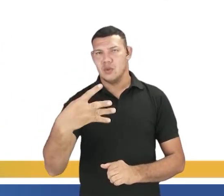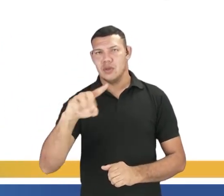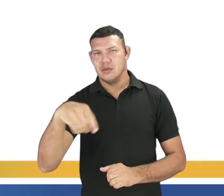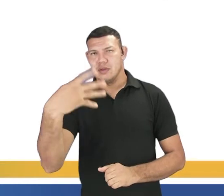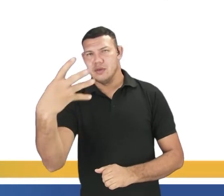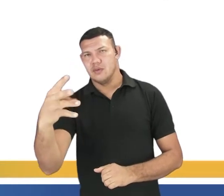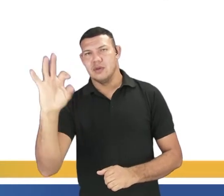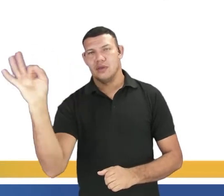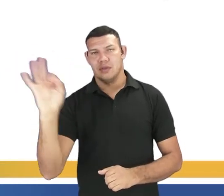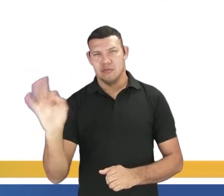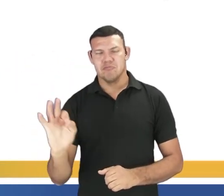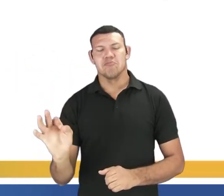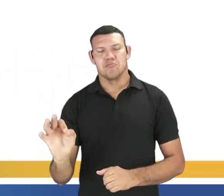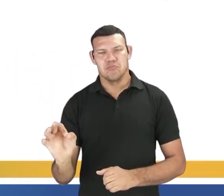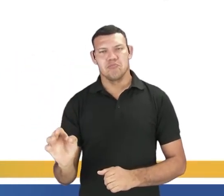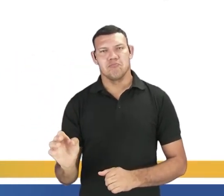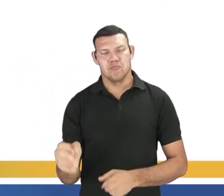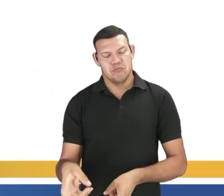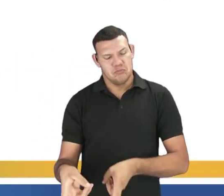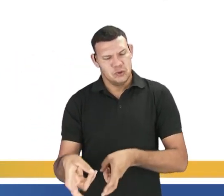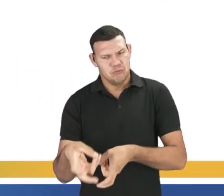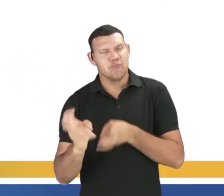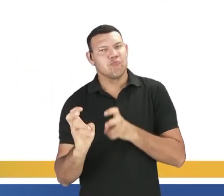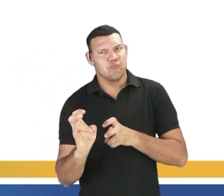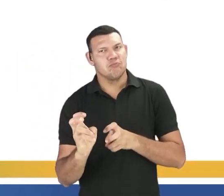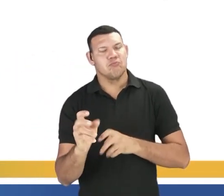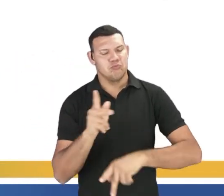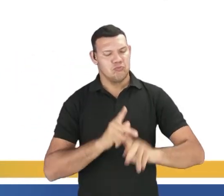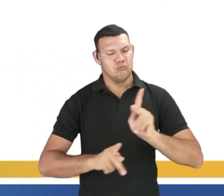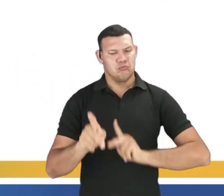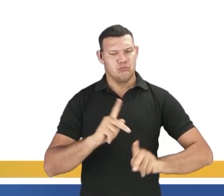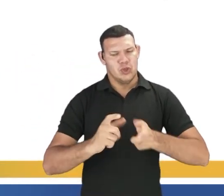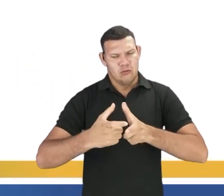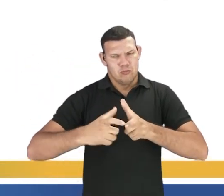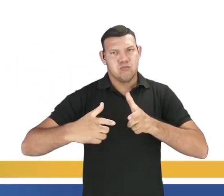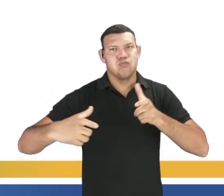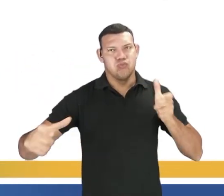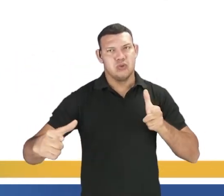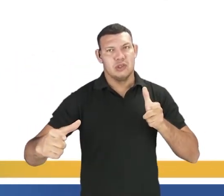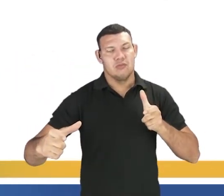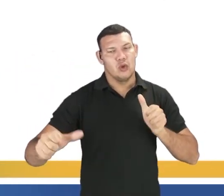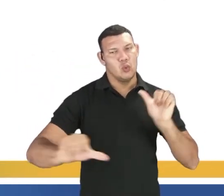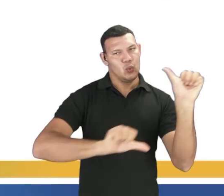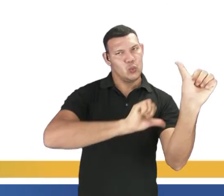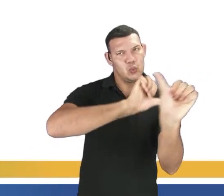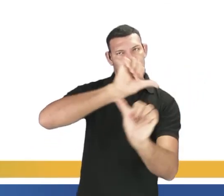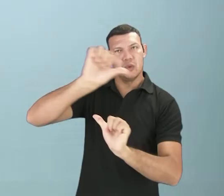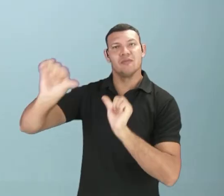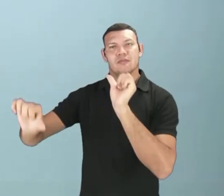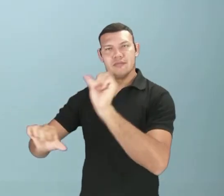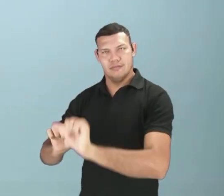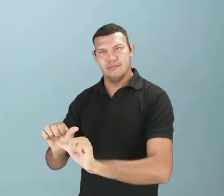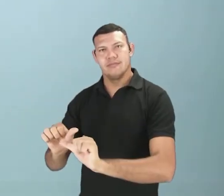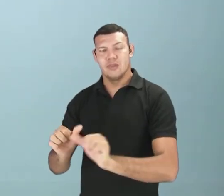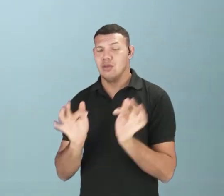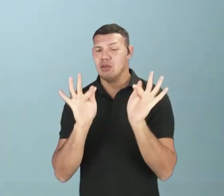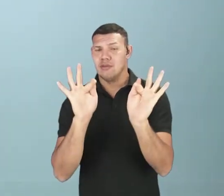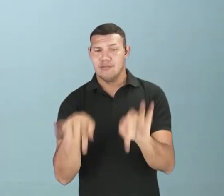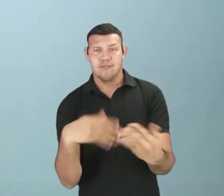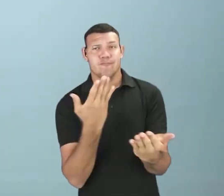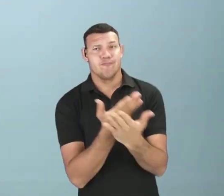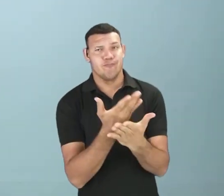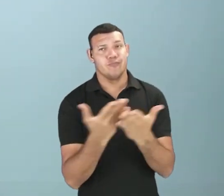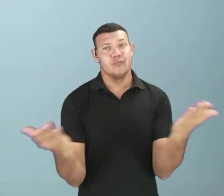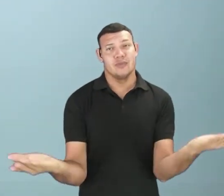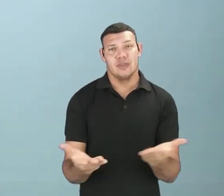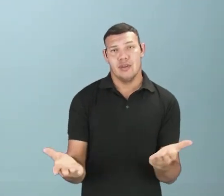aí bastante significativa. Então, houve realmente esse fator de mudança, ok? Para nós concluirmos a nossa aula de hoje,